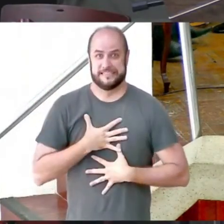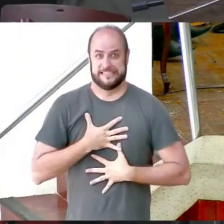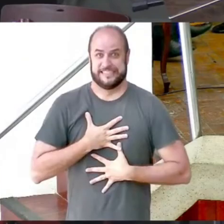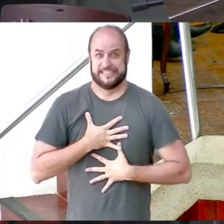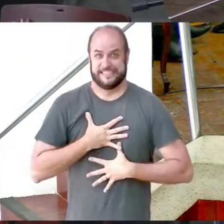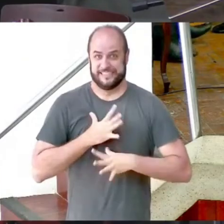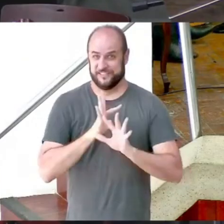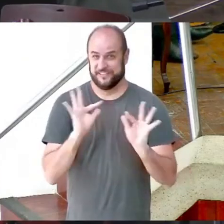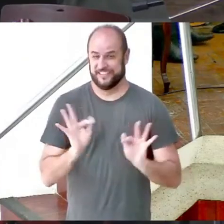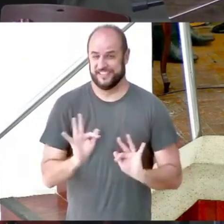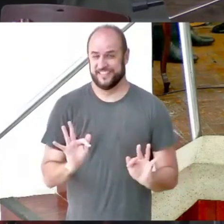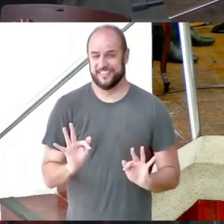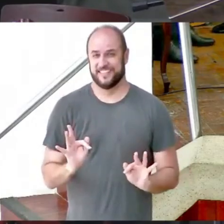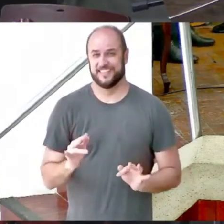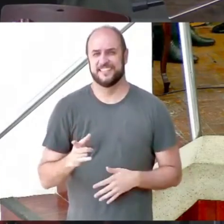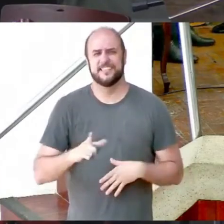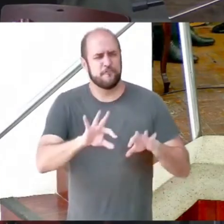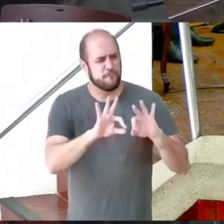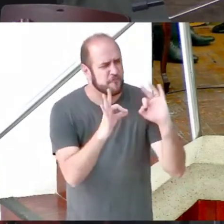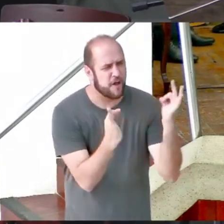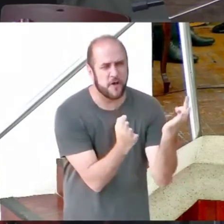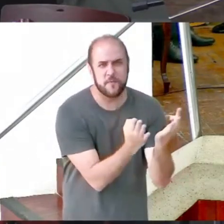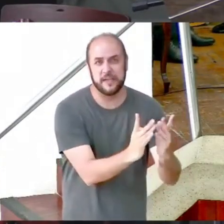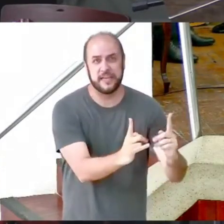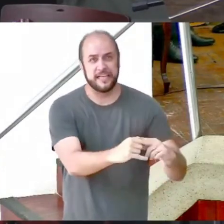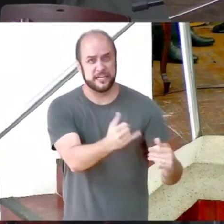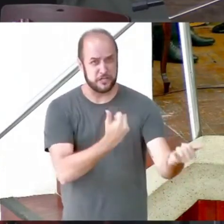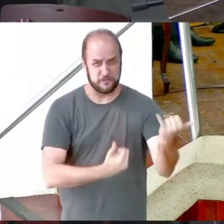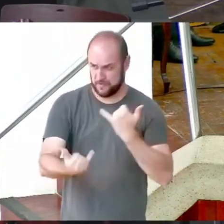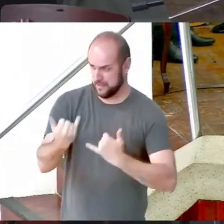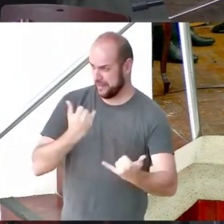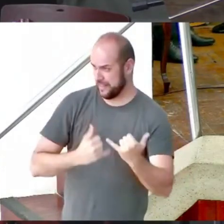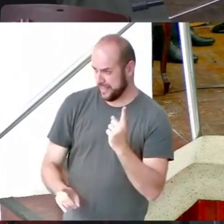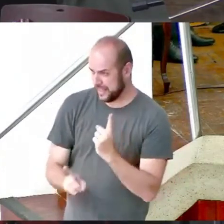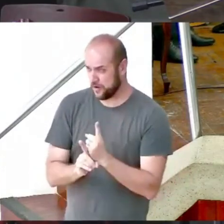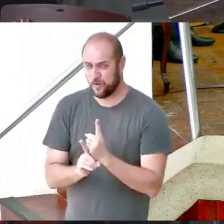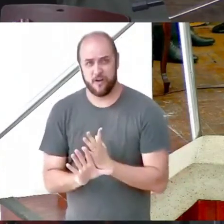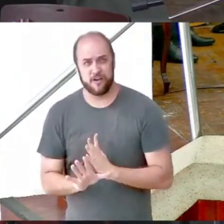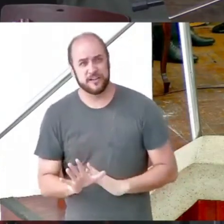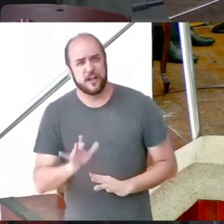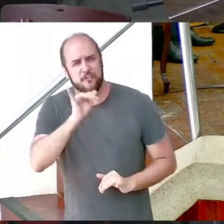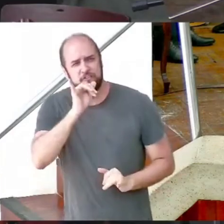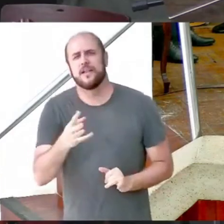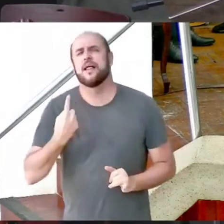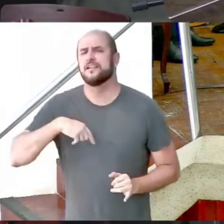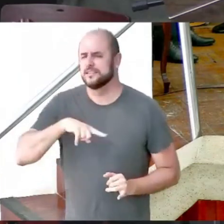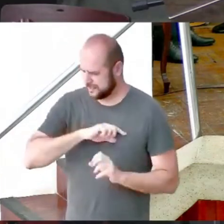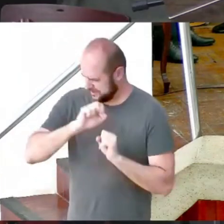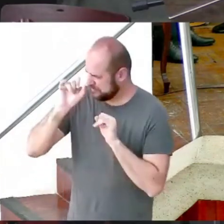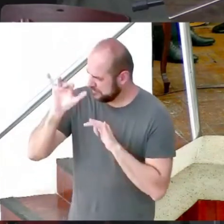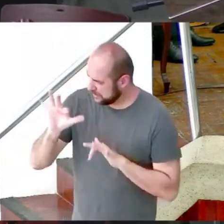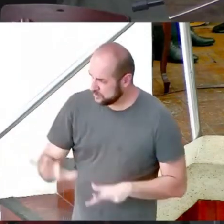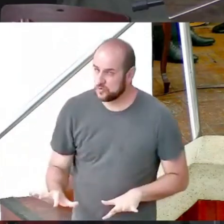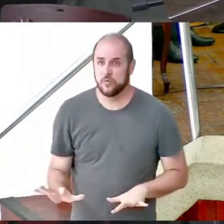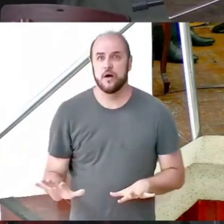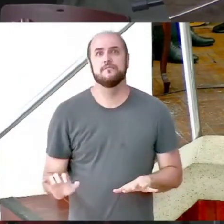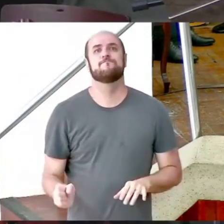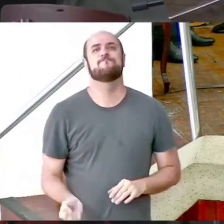E aí Deus começou a usar famílias da igreja que disseram: nós vamos abençoar você. E a coisa aconteceu.